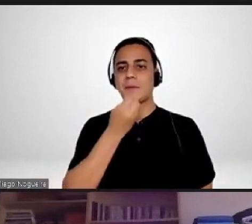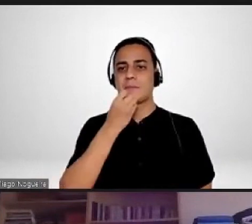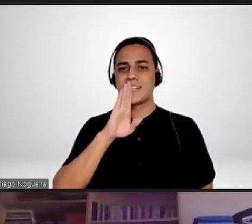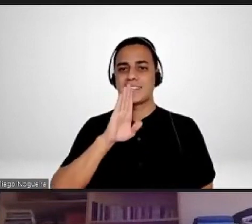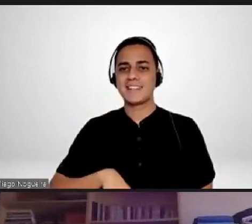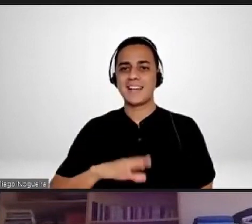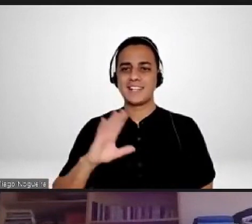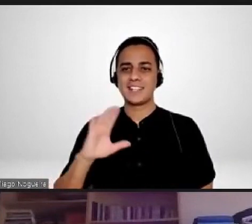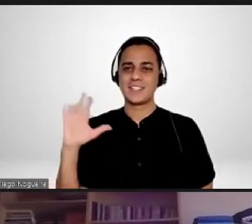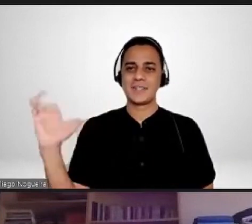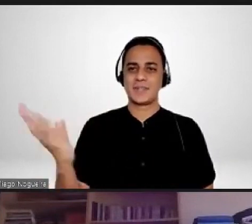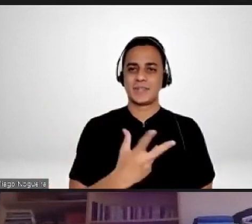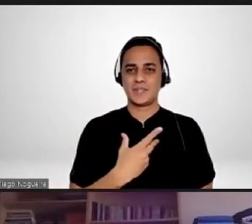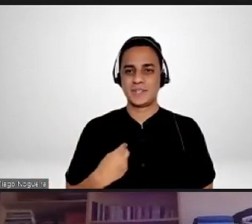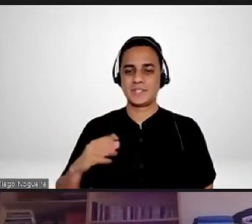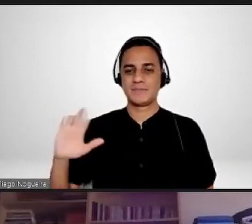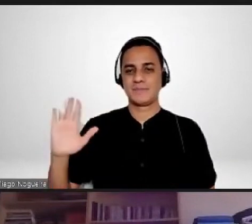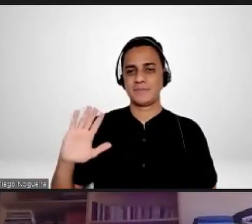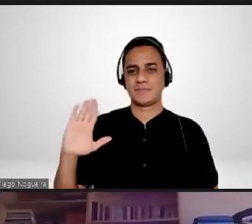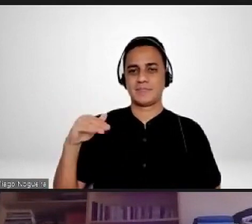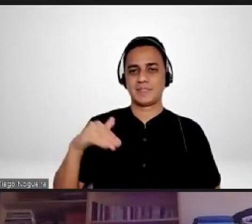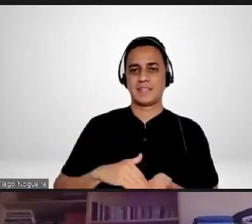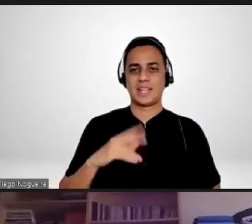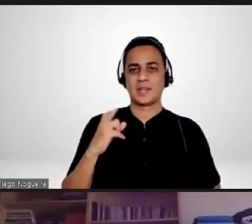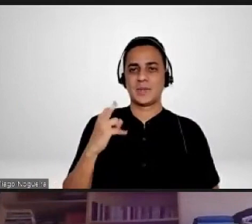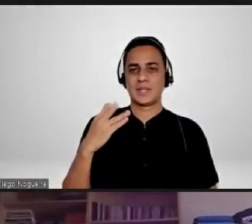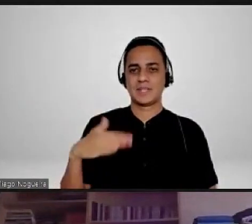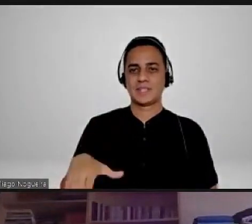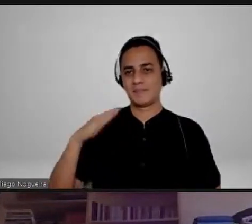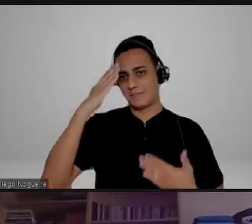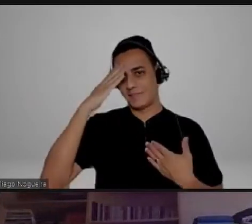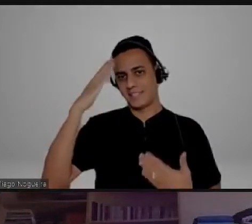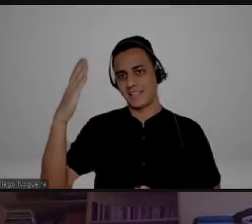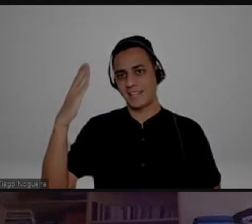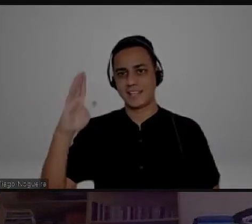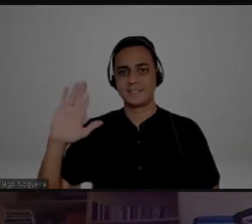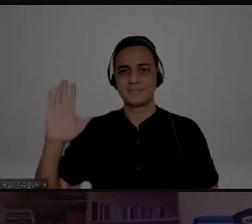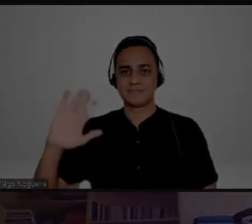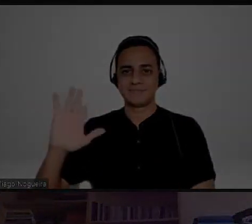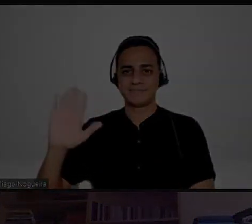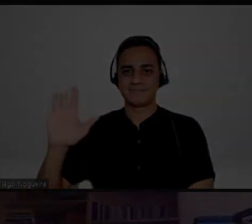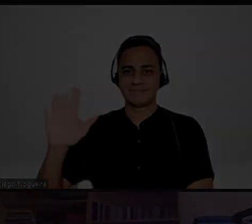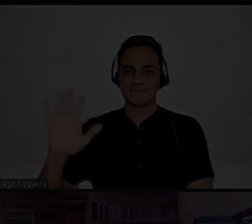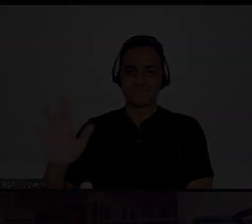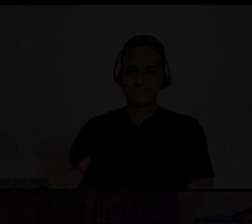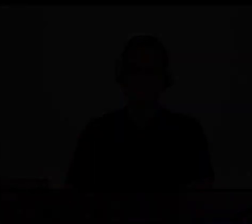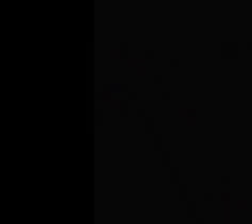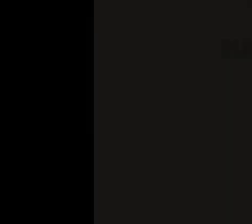todos e até às 2h30. Muito obrigada. Tchau.